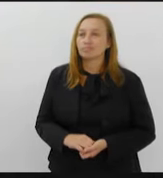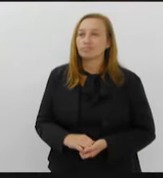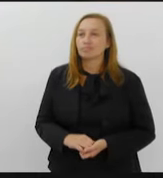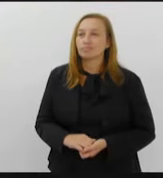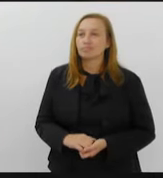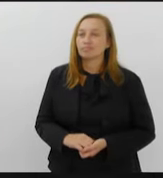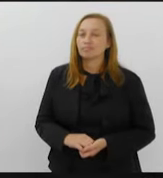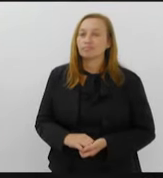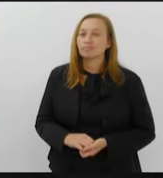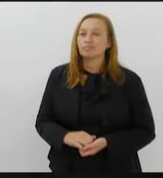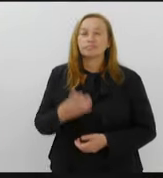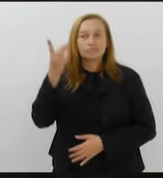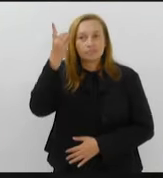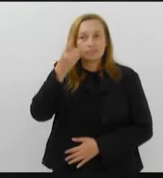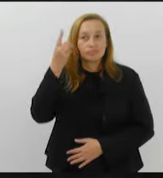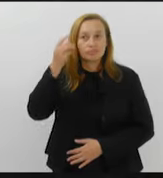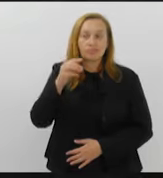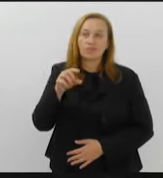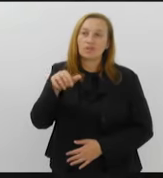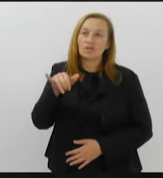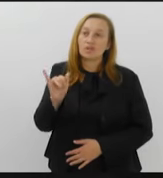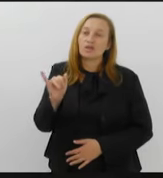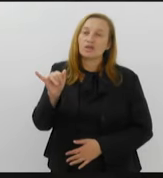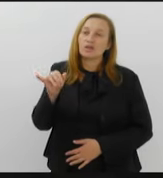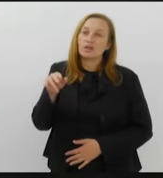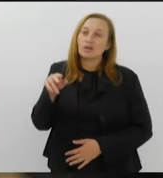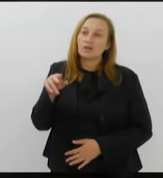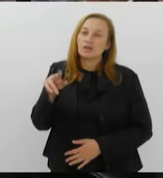Nosso nobre deputado Yuri.